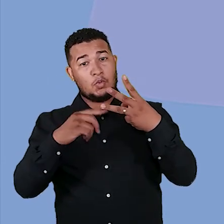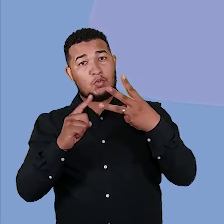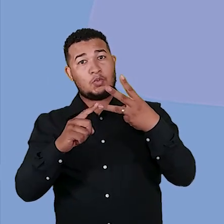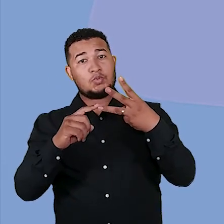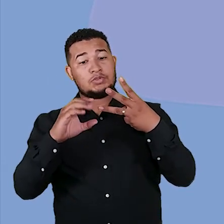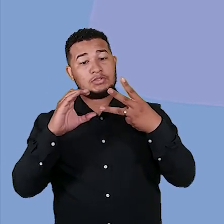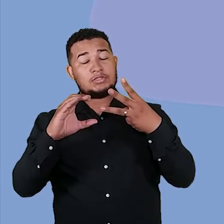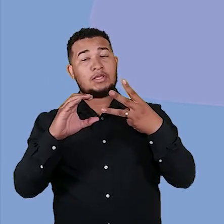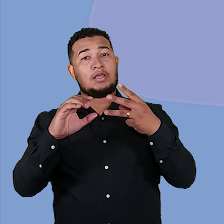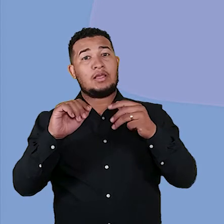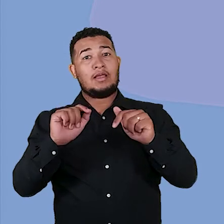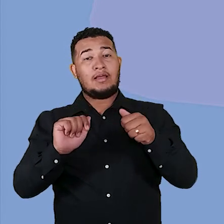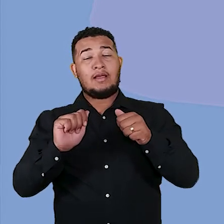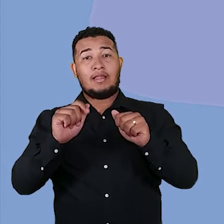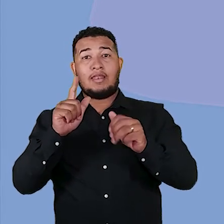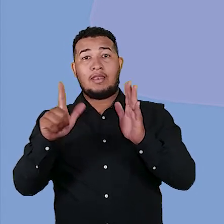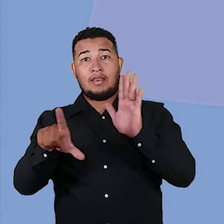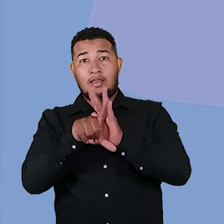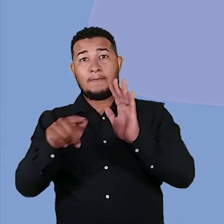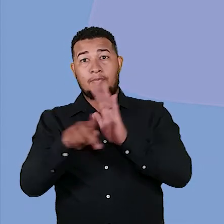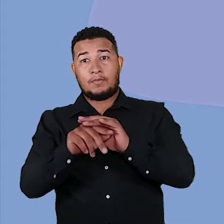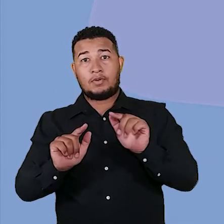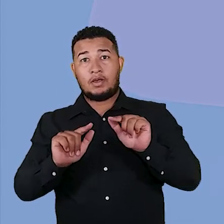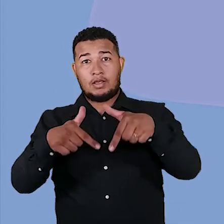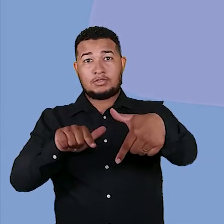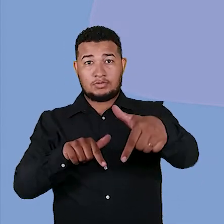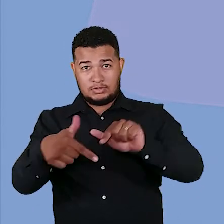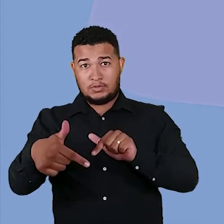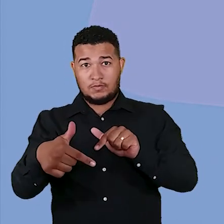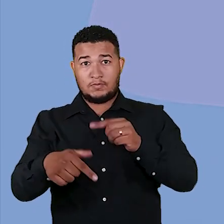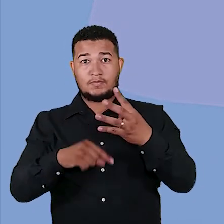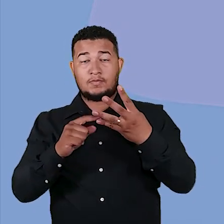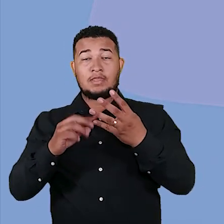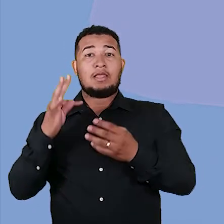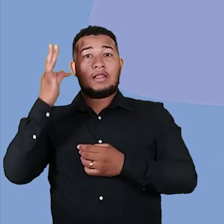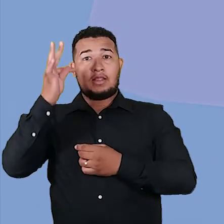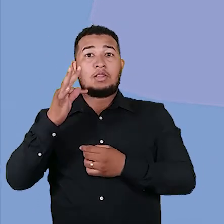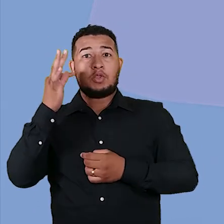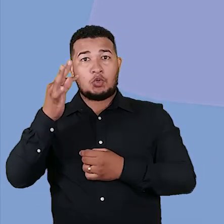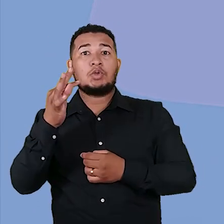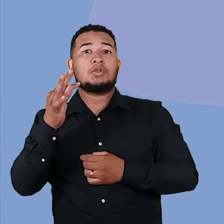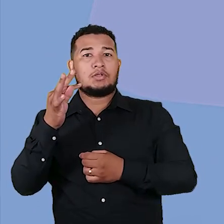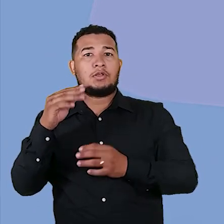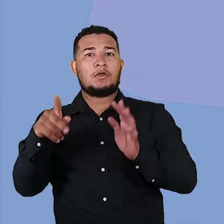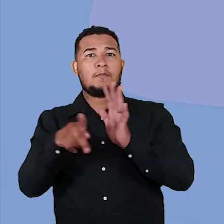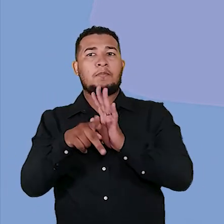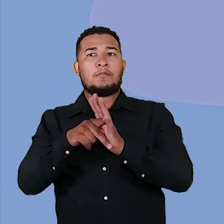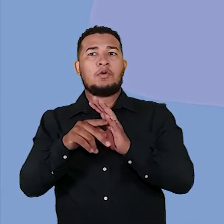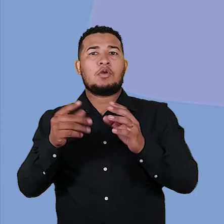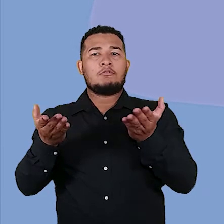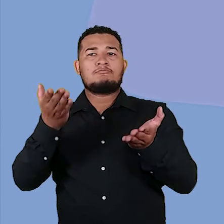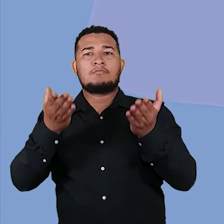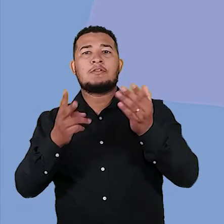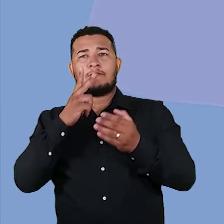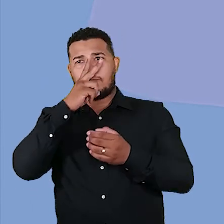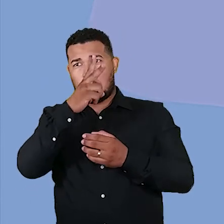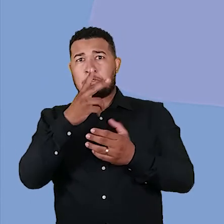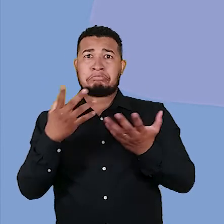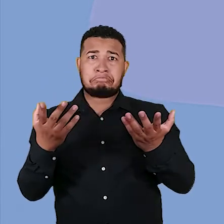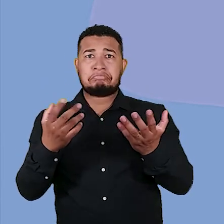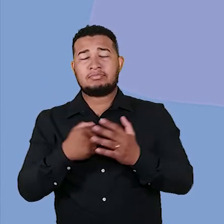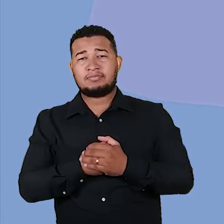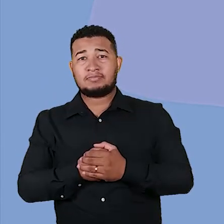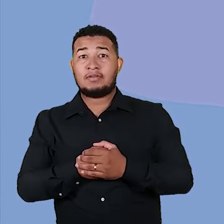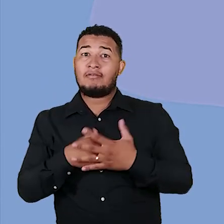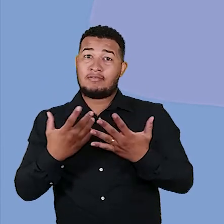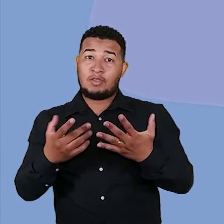segunda lei de Newton. C, lei da ação e reação. Lei da ação e reação é a terceira. D, teorema do empuxo e E, equilíbrio das